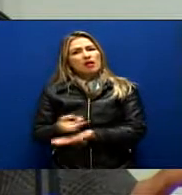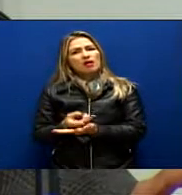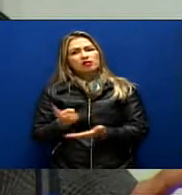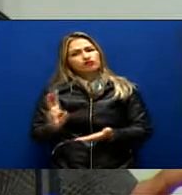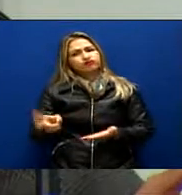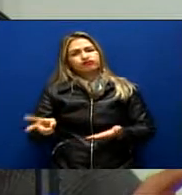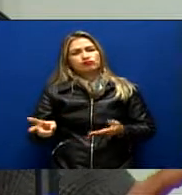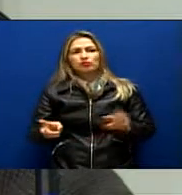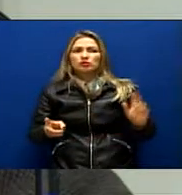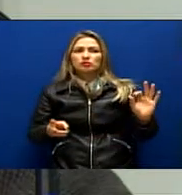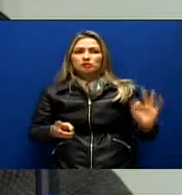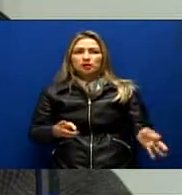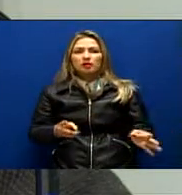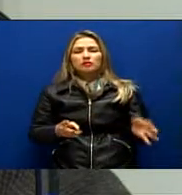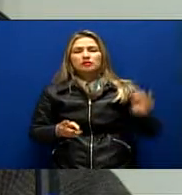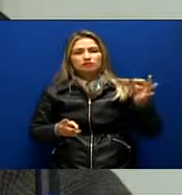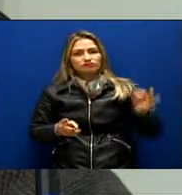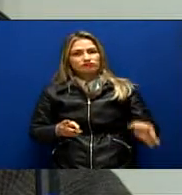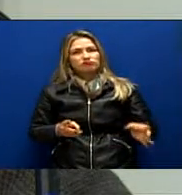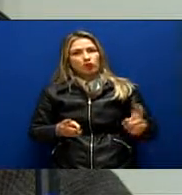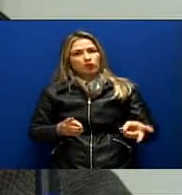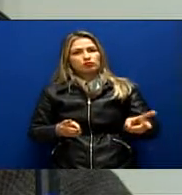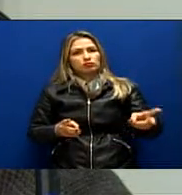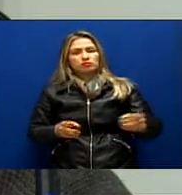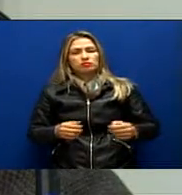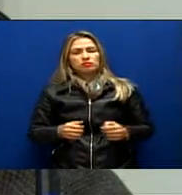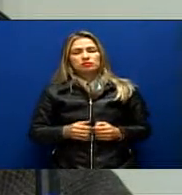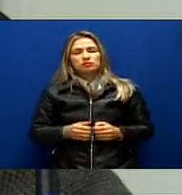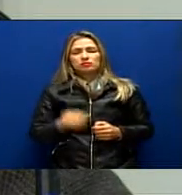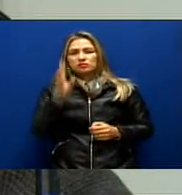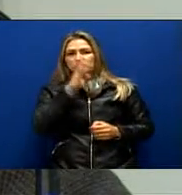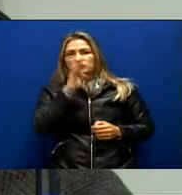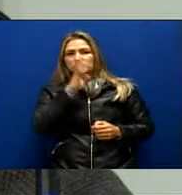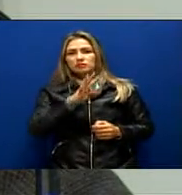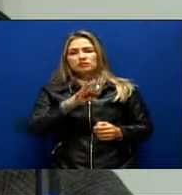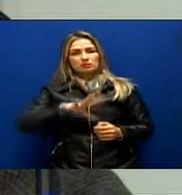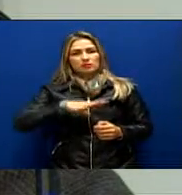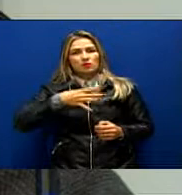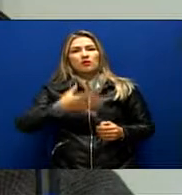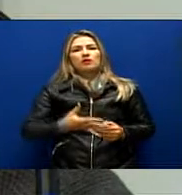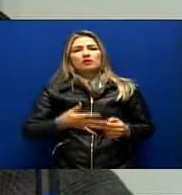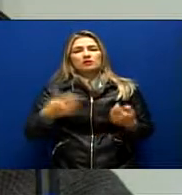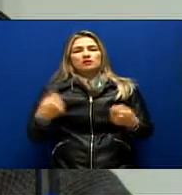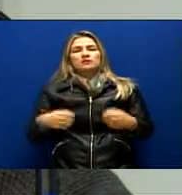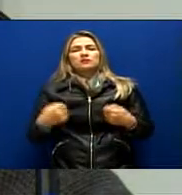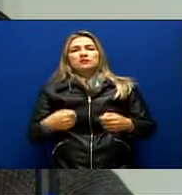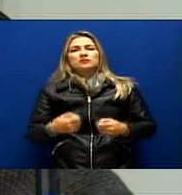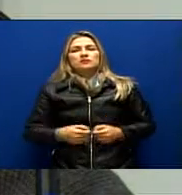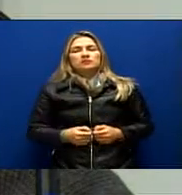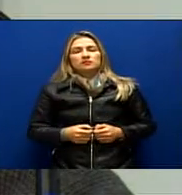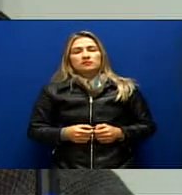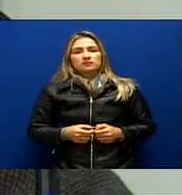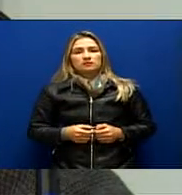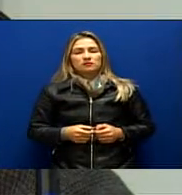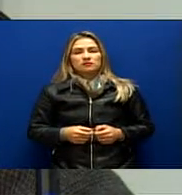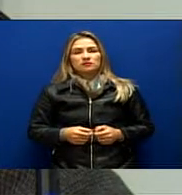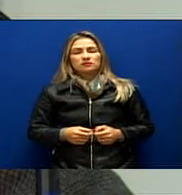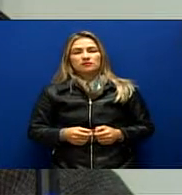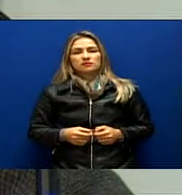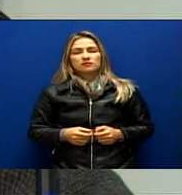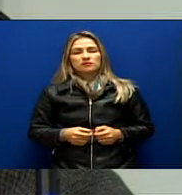posição, tem que ter convicção e tem que ter coragem de defender aquilo que você acredita.